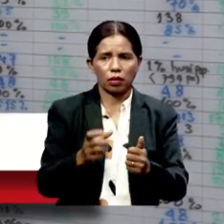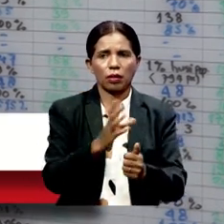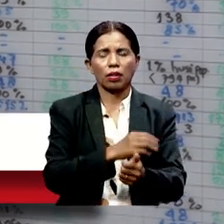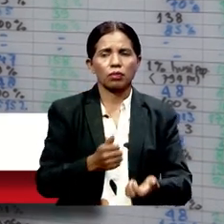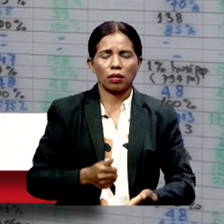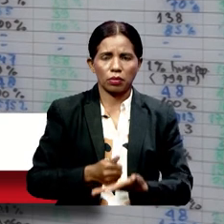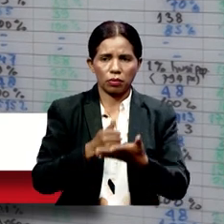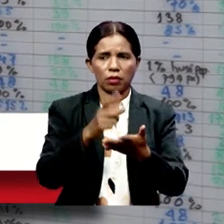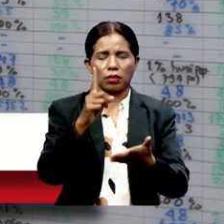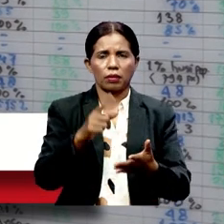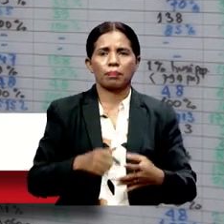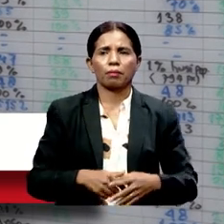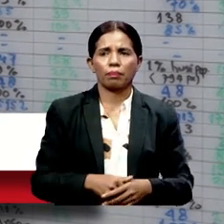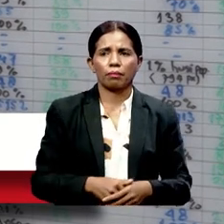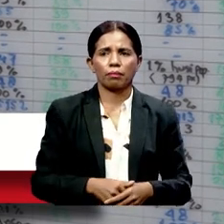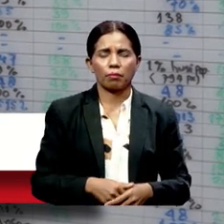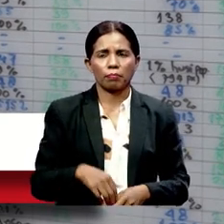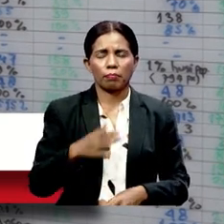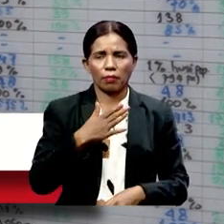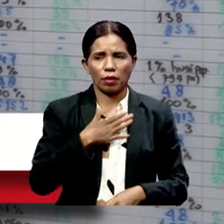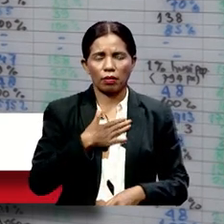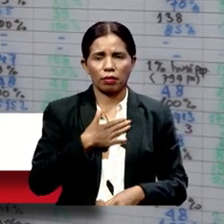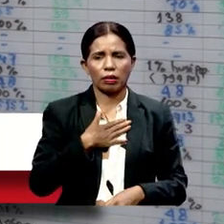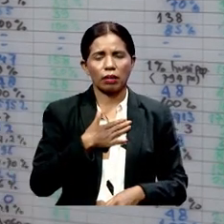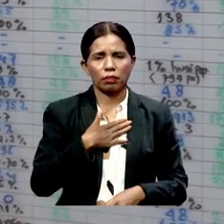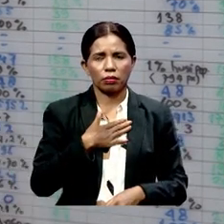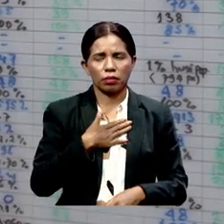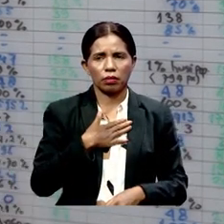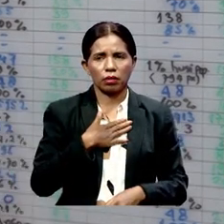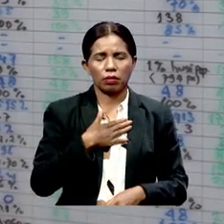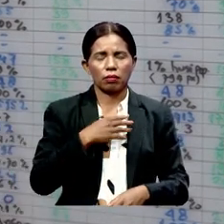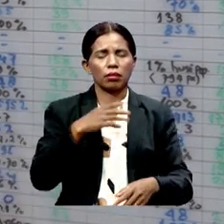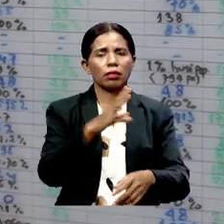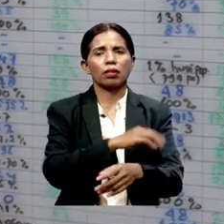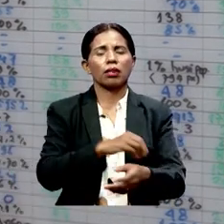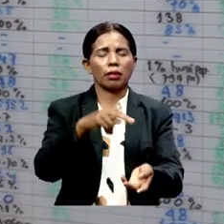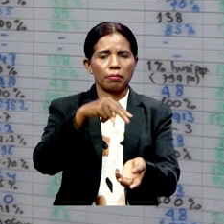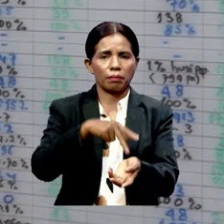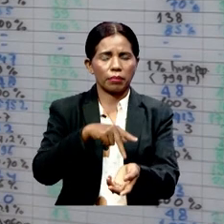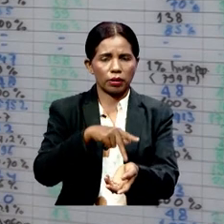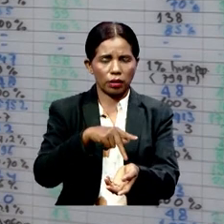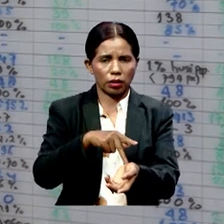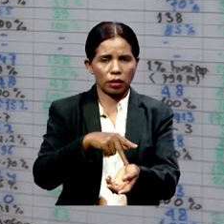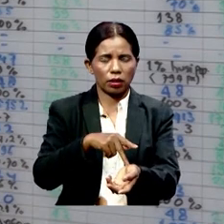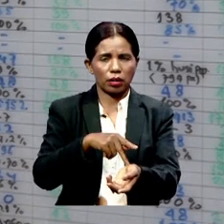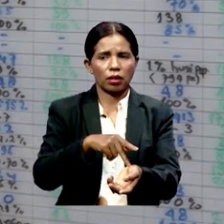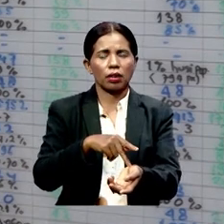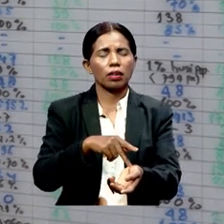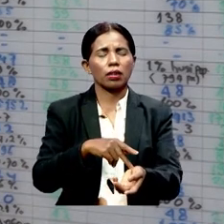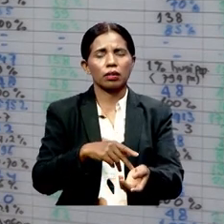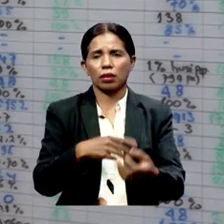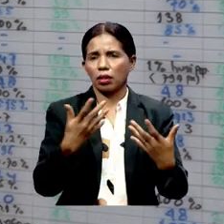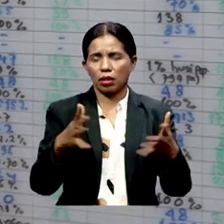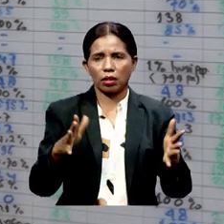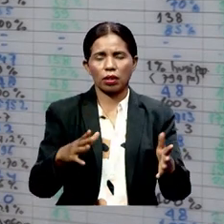ida. Também há união be parteira sem menos tamba cara relete a por saúde